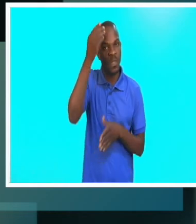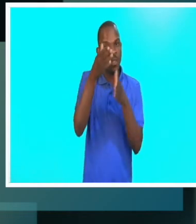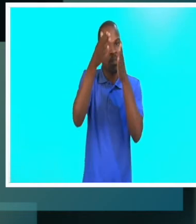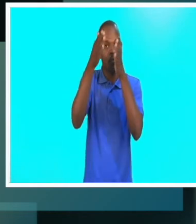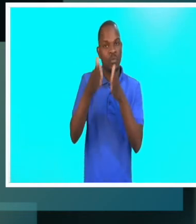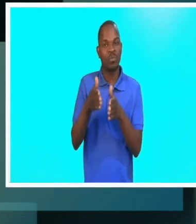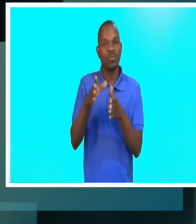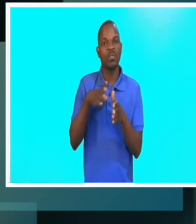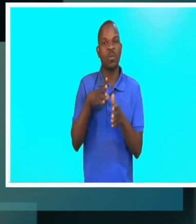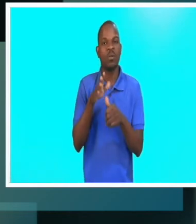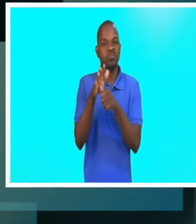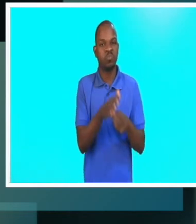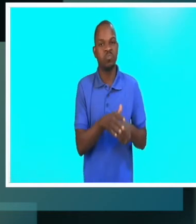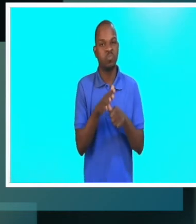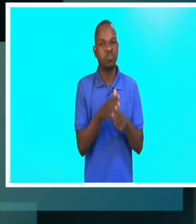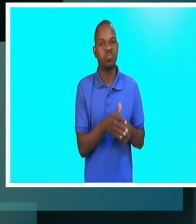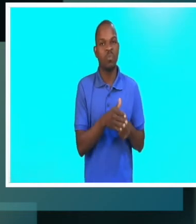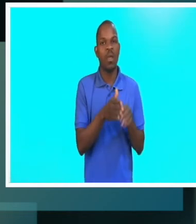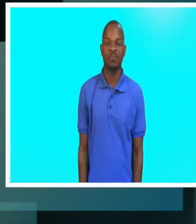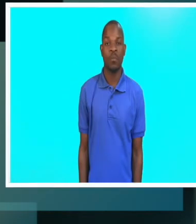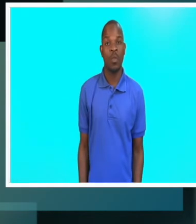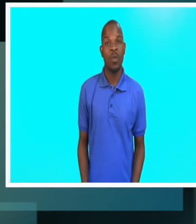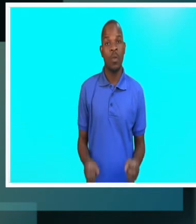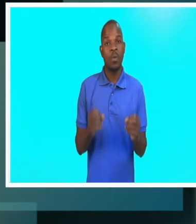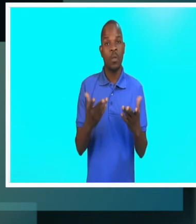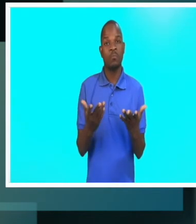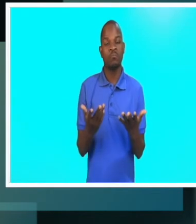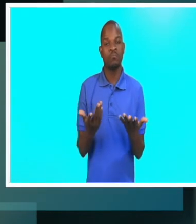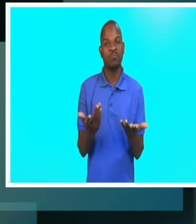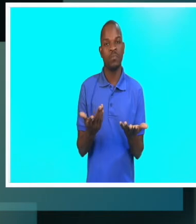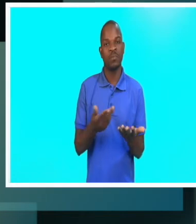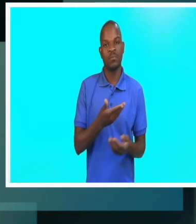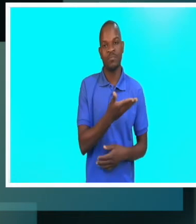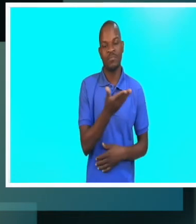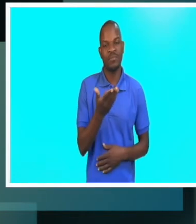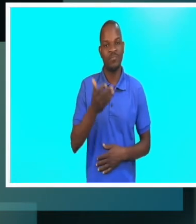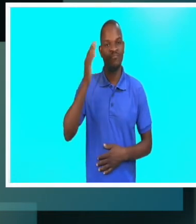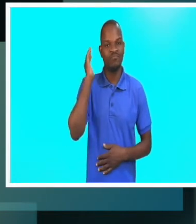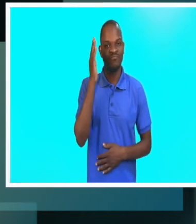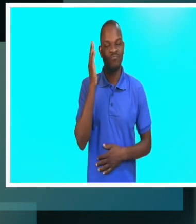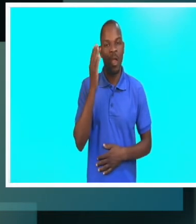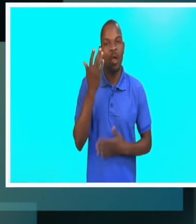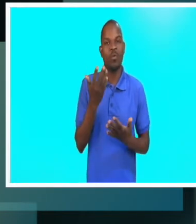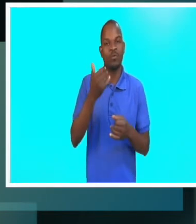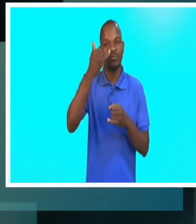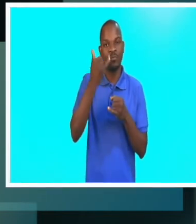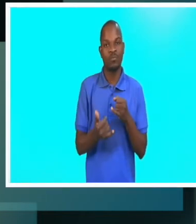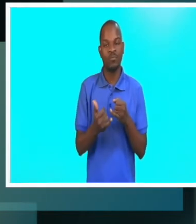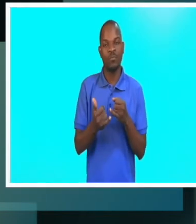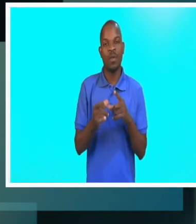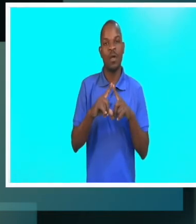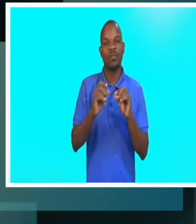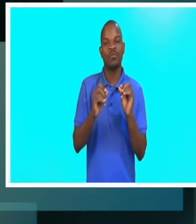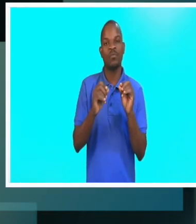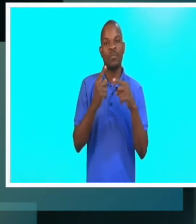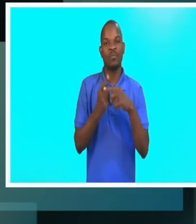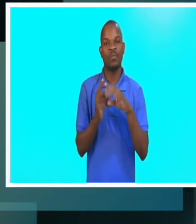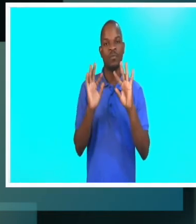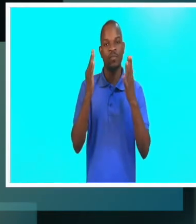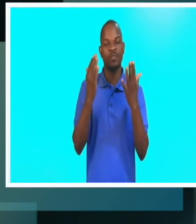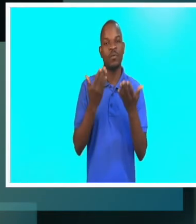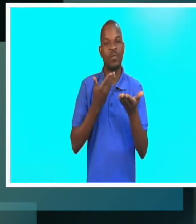que tem um preconceito para conosco. Pois é, com essas palavras que terminamos hoje, no seu espaço Mais